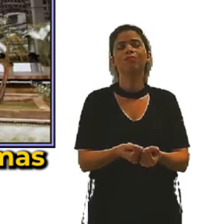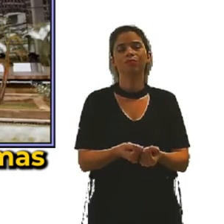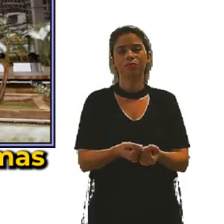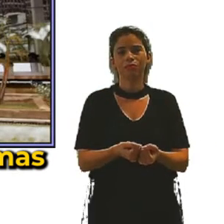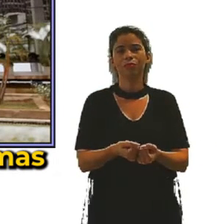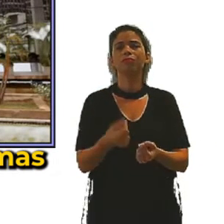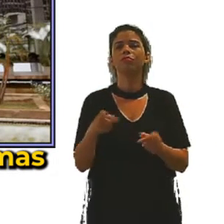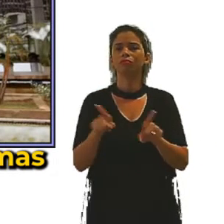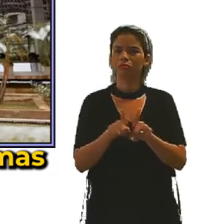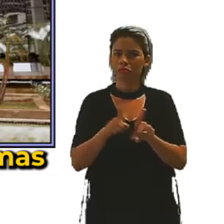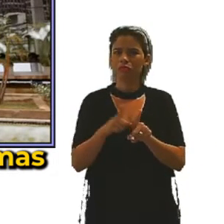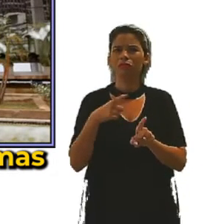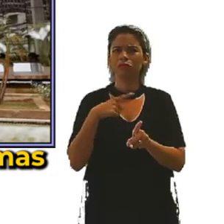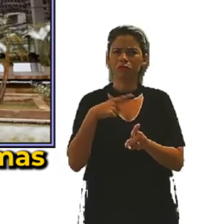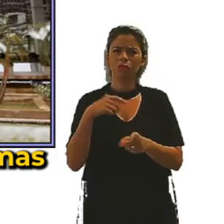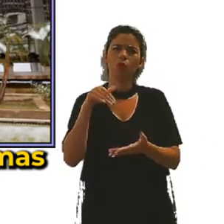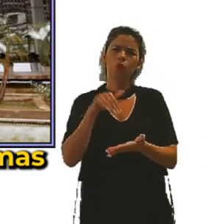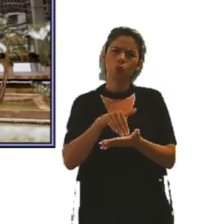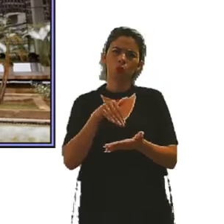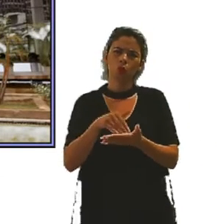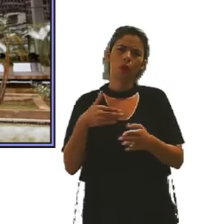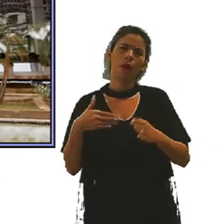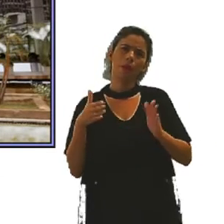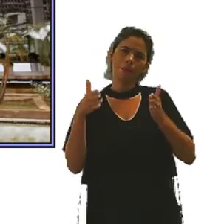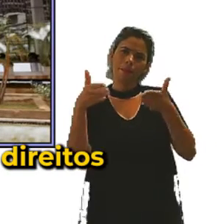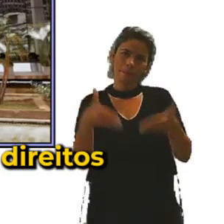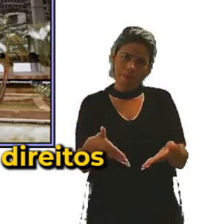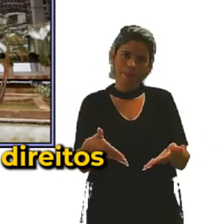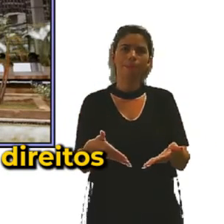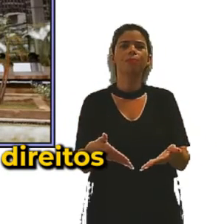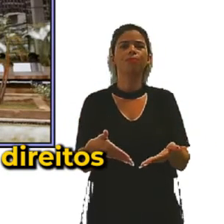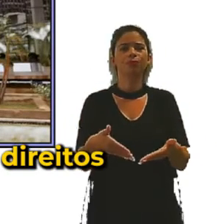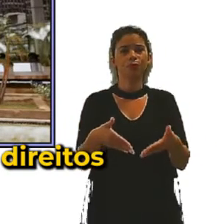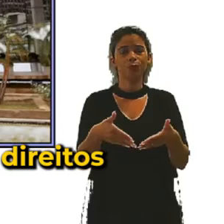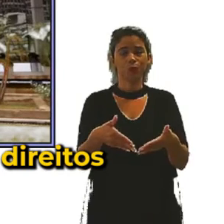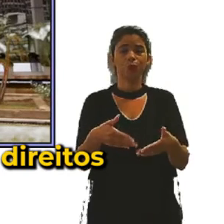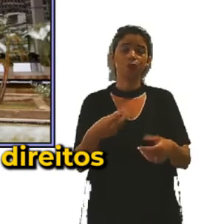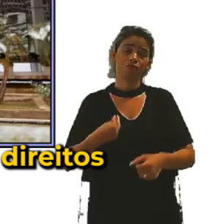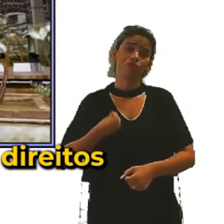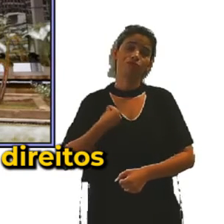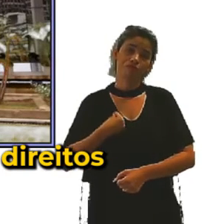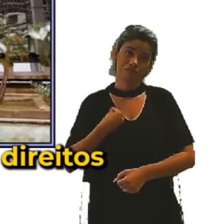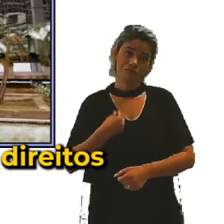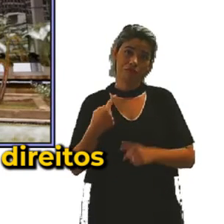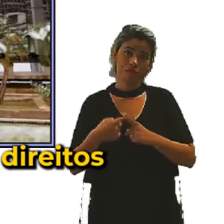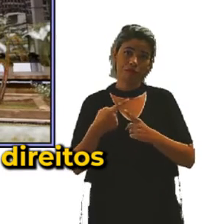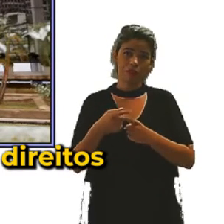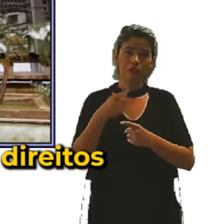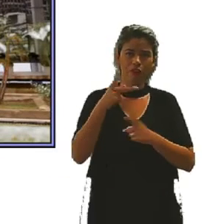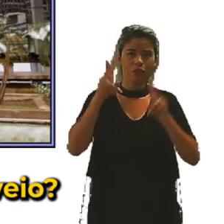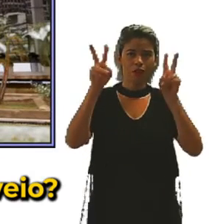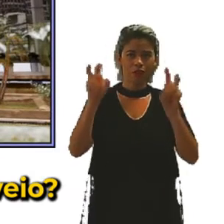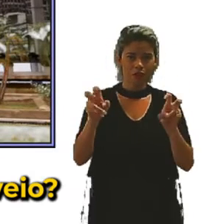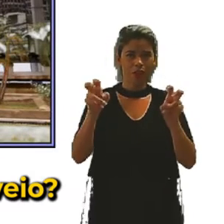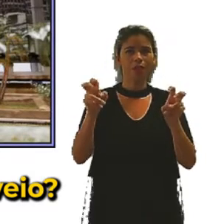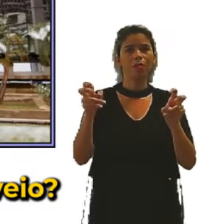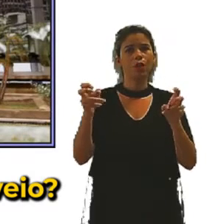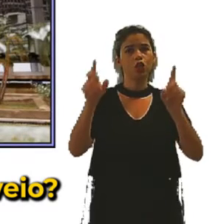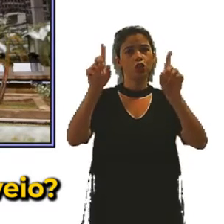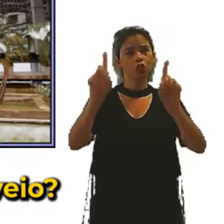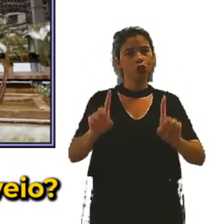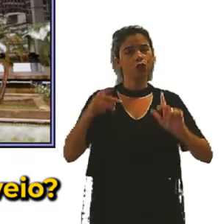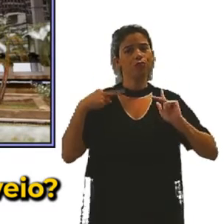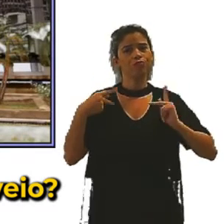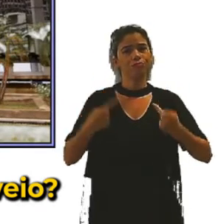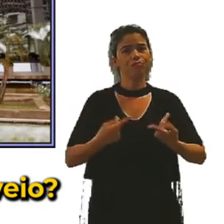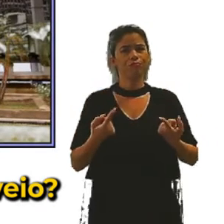uma exclamação, uma das últimas participações dele, ainda vivo, quando falou sobre violações de direitos humanos. Ele disse,